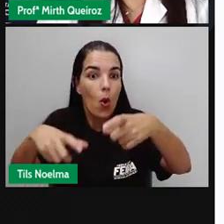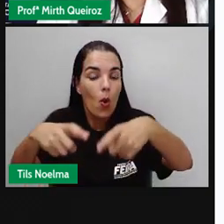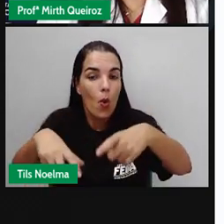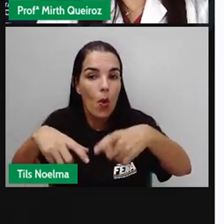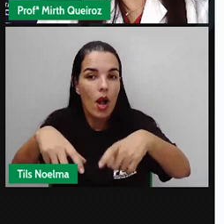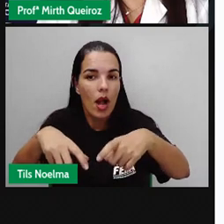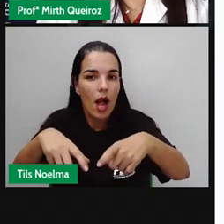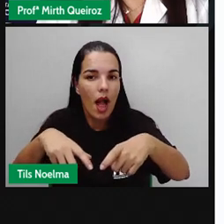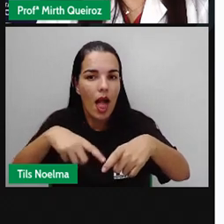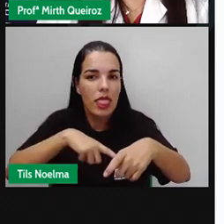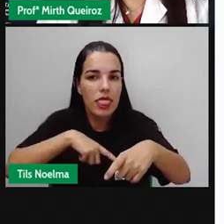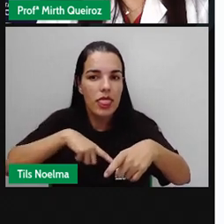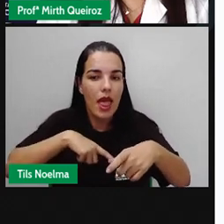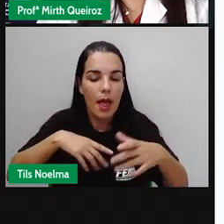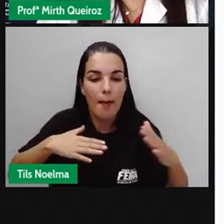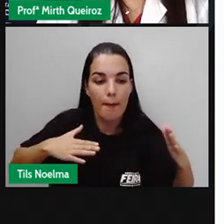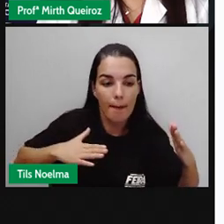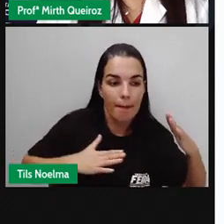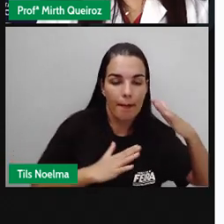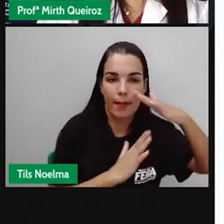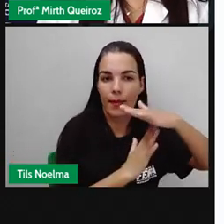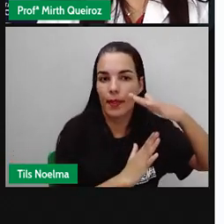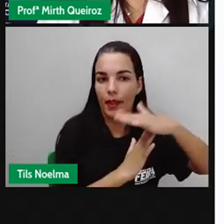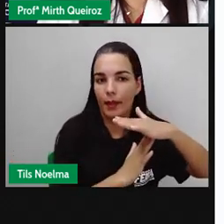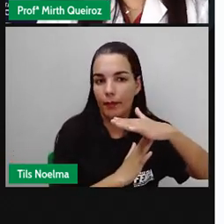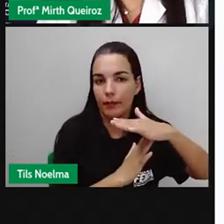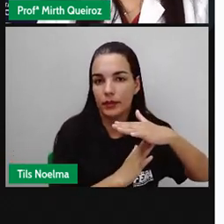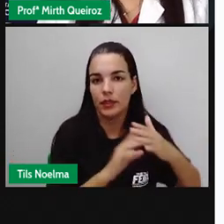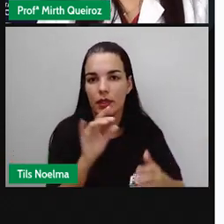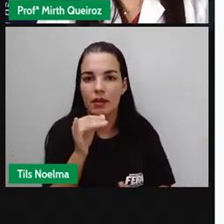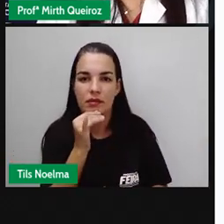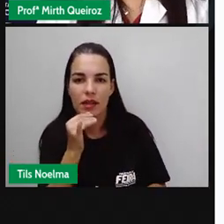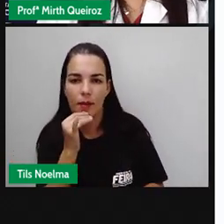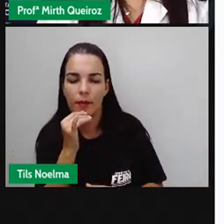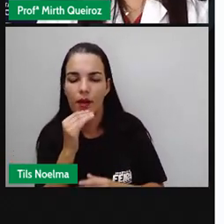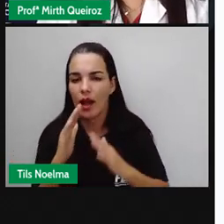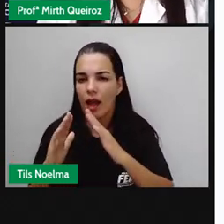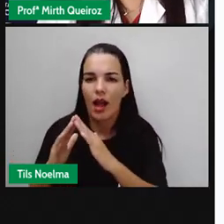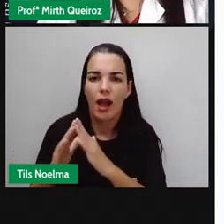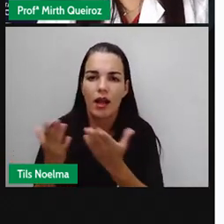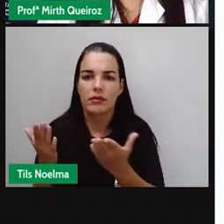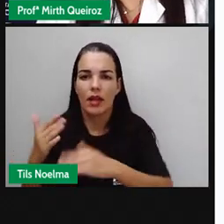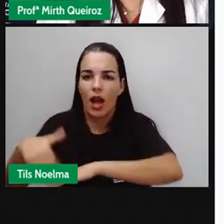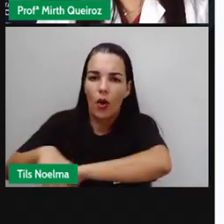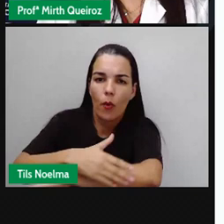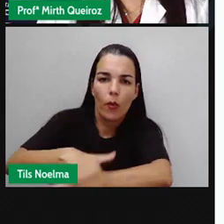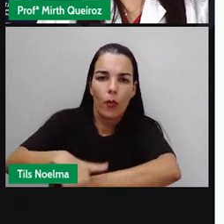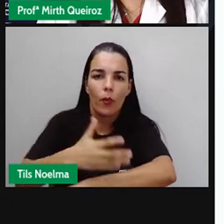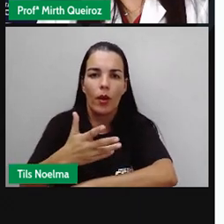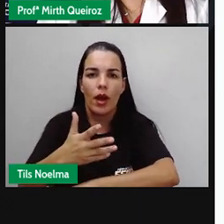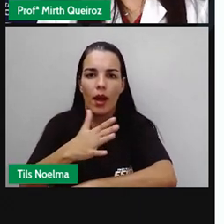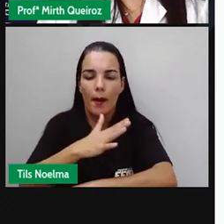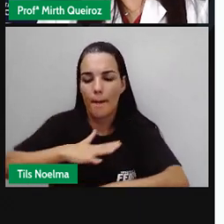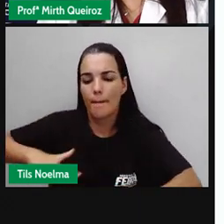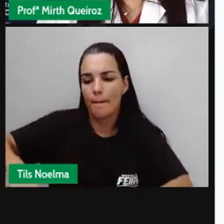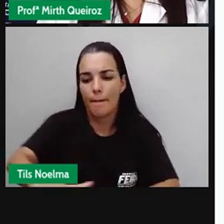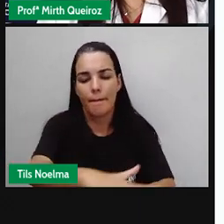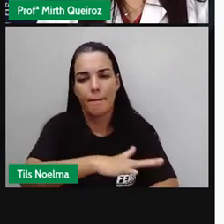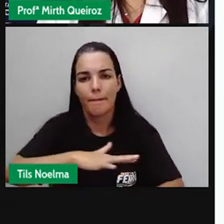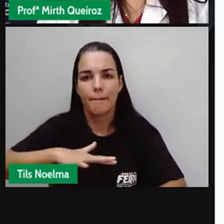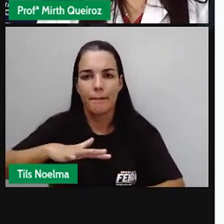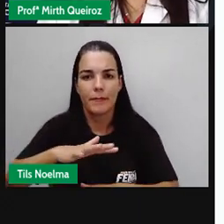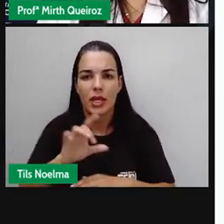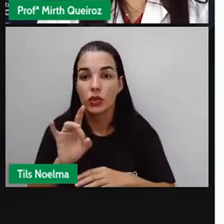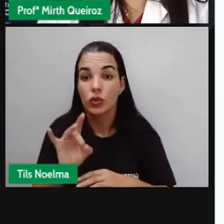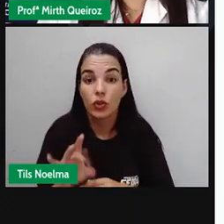é delimitado como uma determinada casa, rua, parque, praça. Isso acontece pelo fato de o